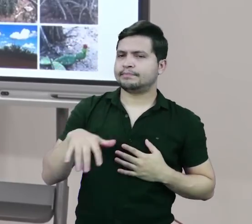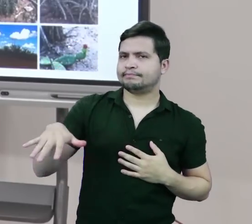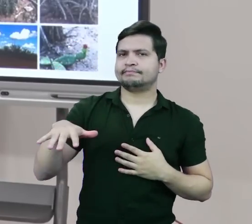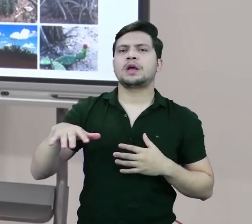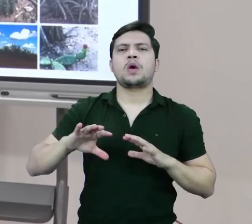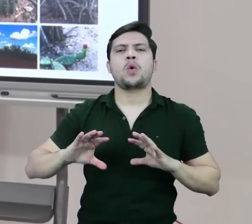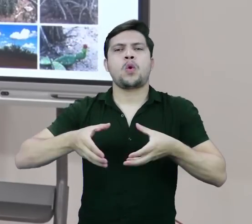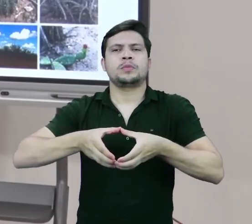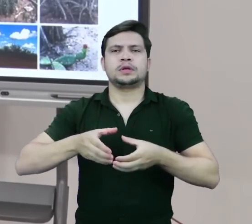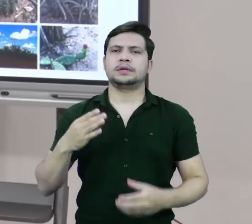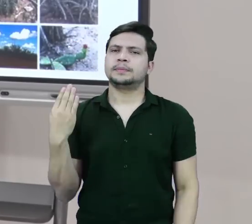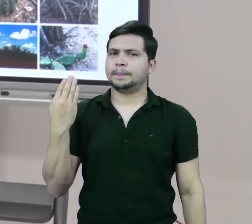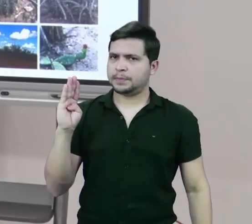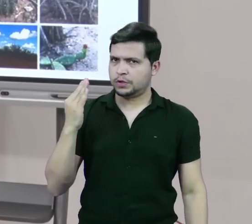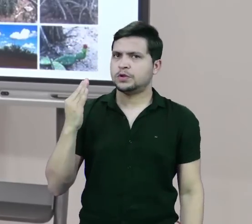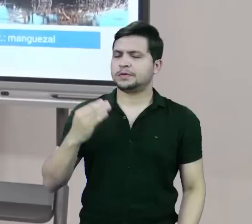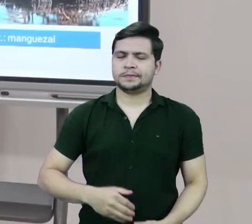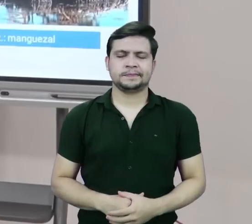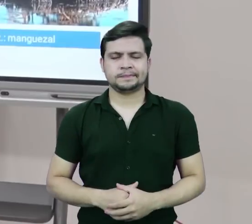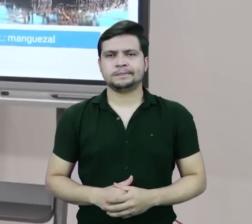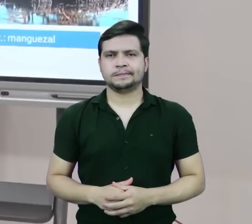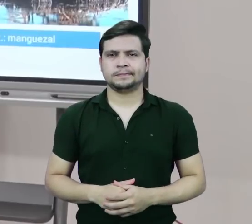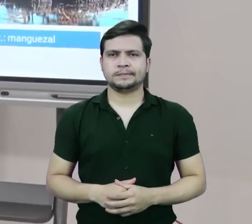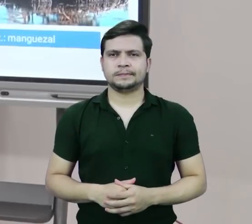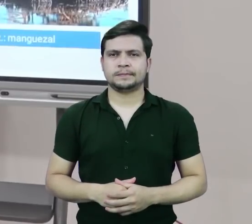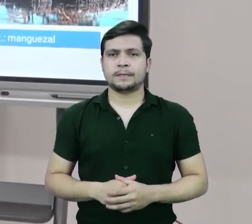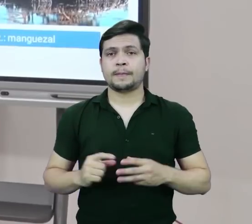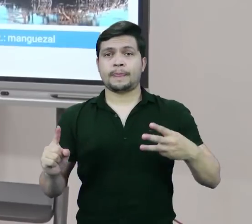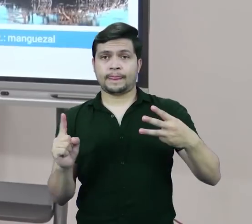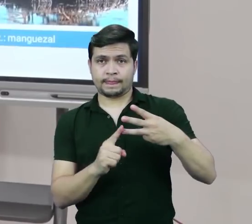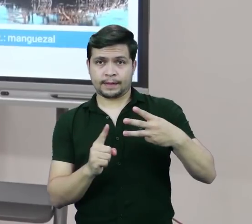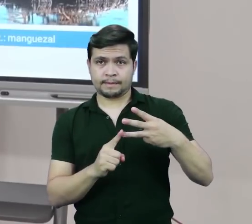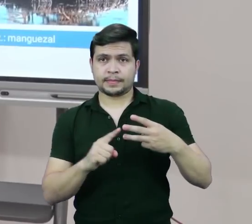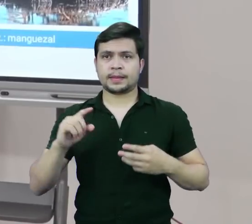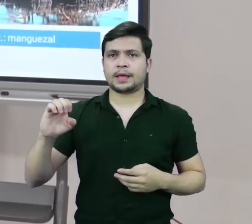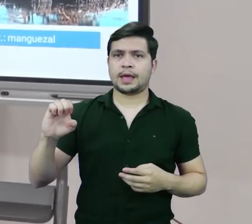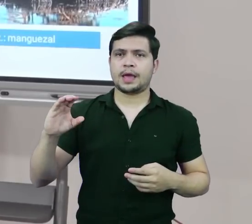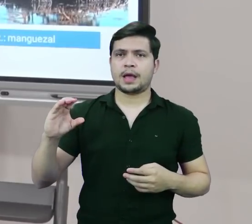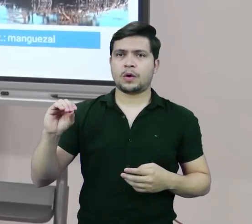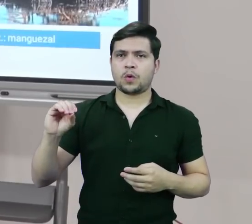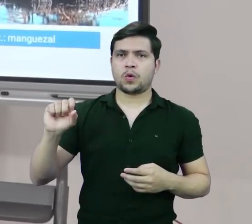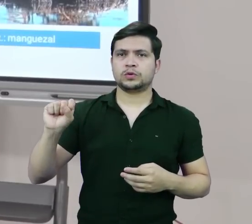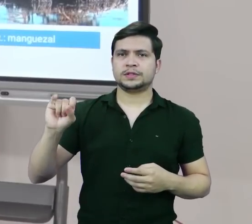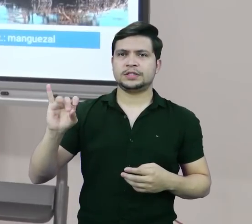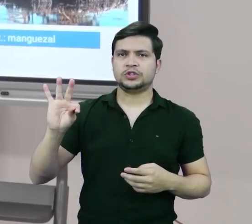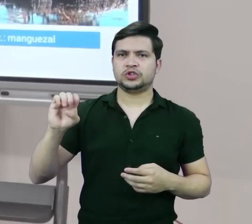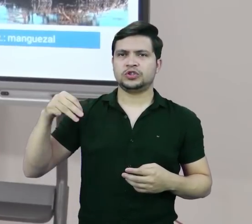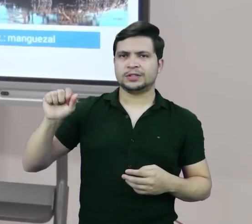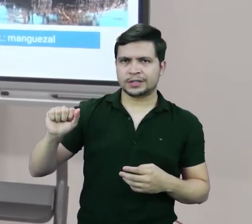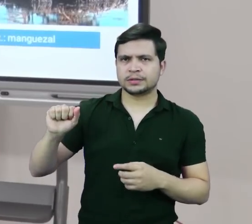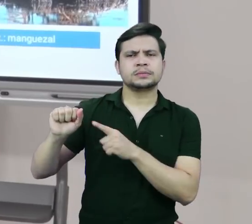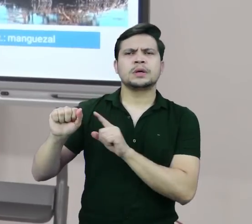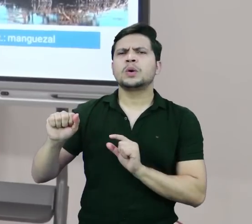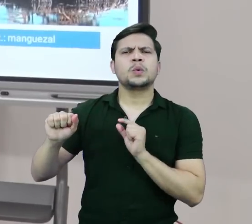reunir aí na comunidade biológica, vão estar reunidos na comunidade biológica. Já um ecossistema, ele